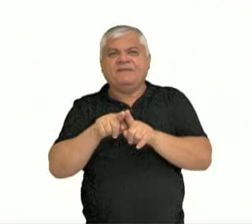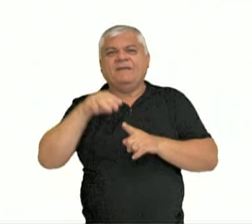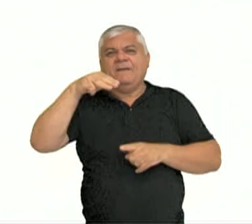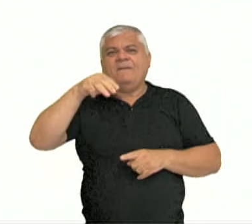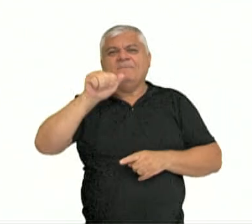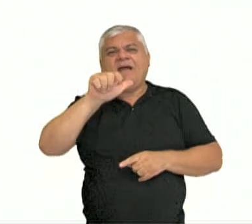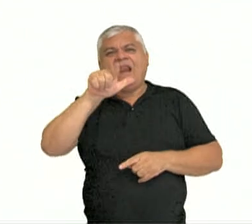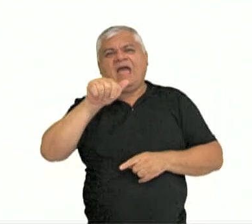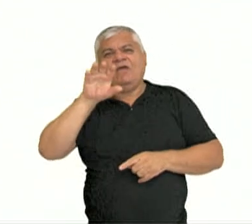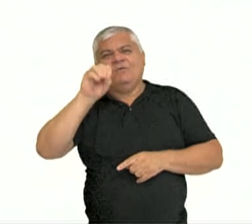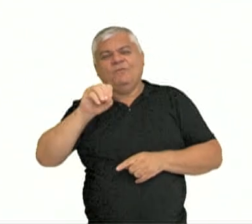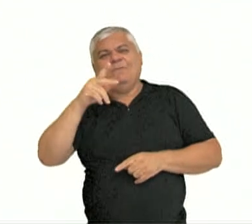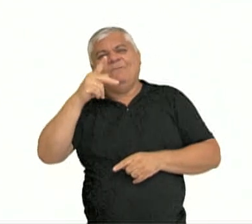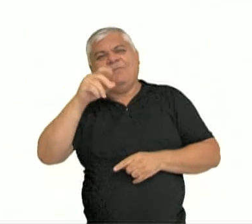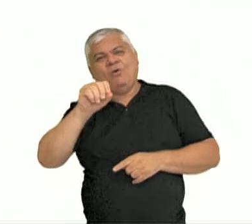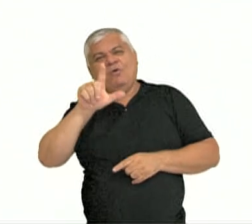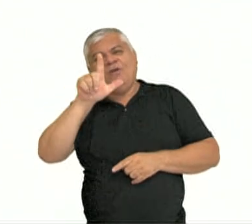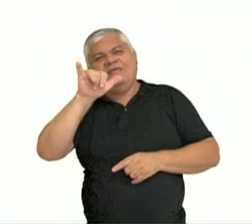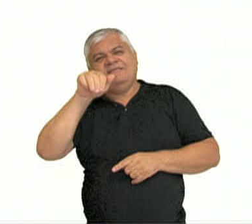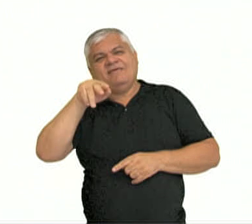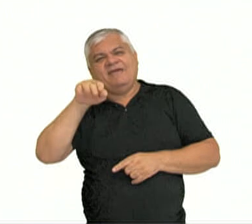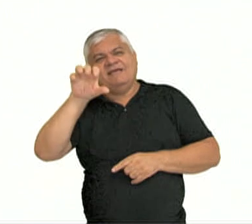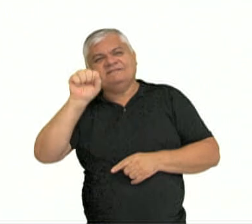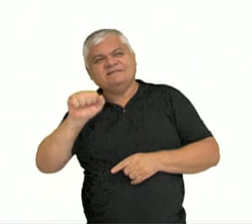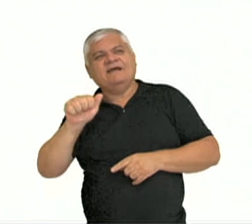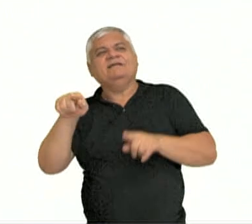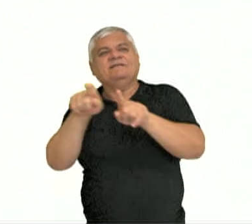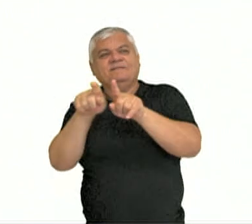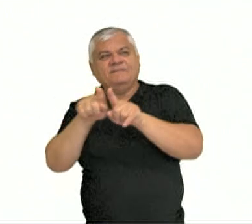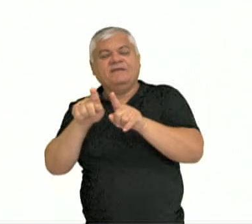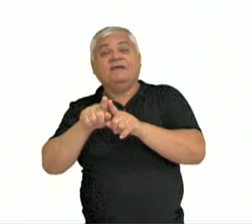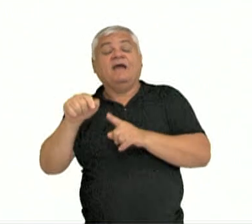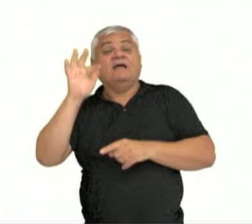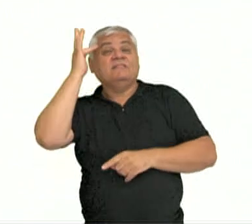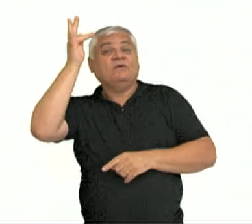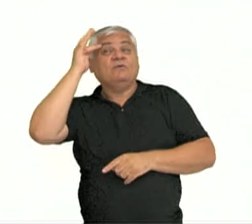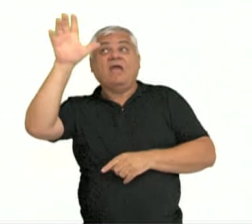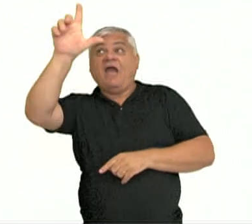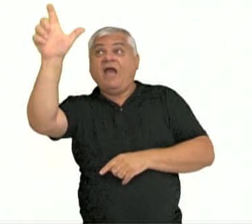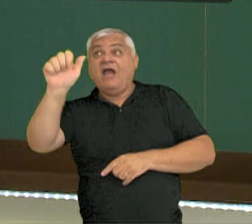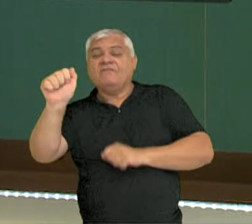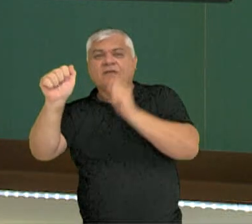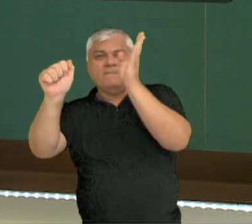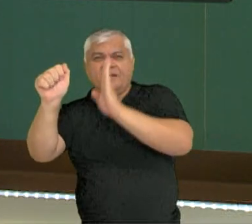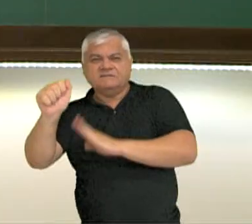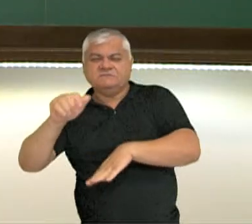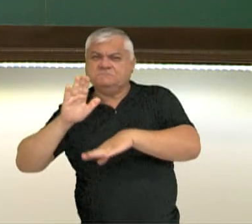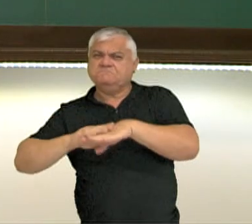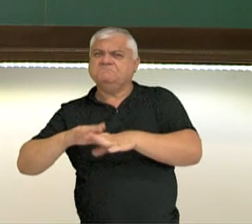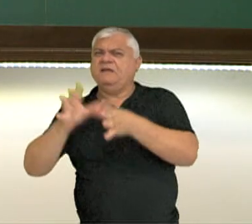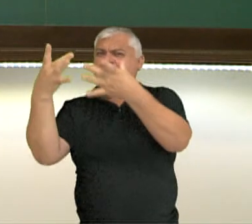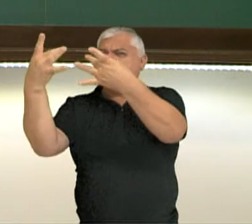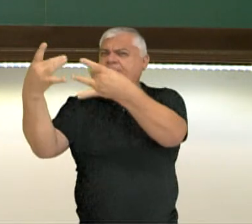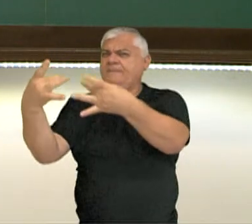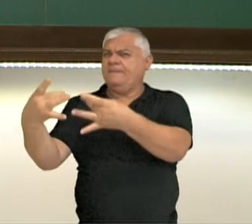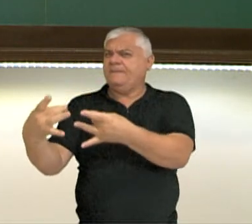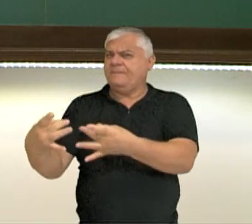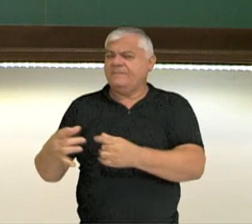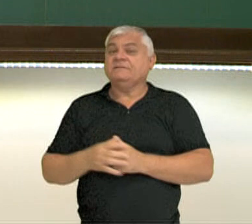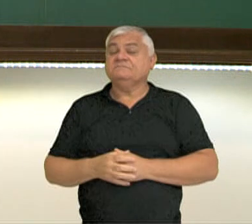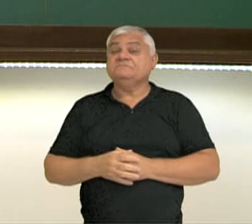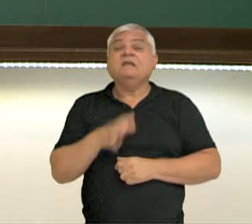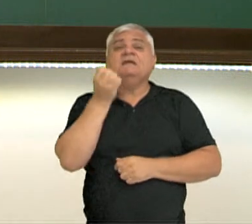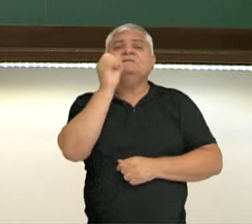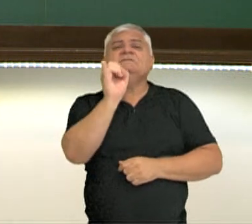teoria África-Brasil, pois datações da América do Sul são muito mais antigas. Bota no chinelo. Mas adivinha o que aconteceu, né? Se os Estados Unidos